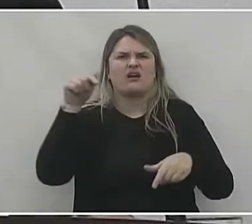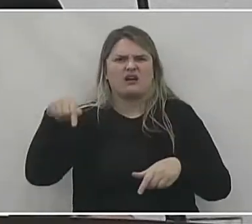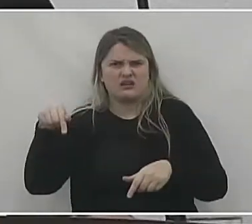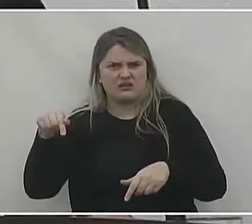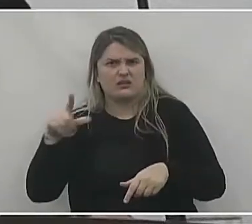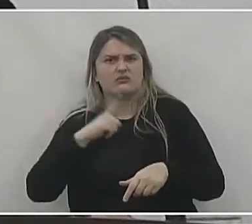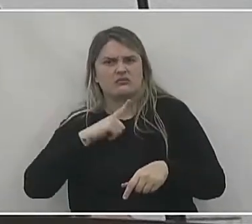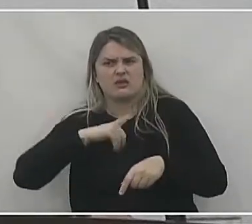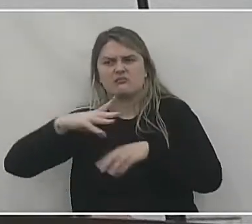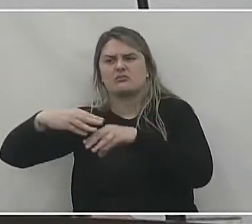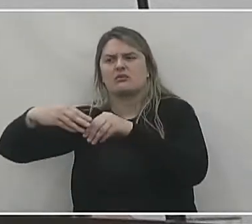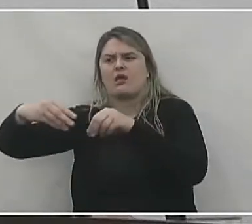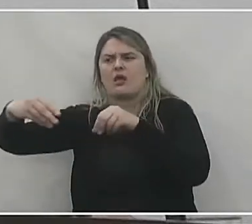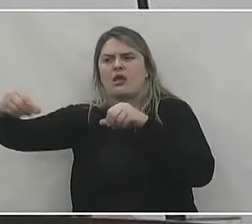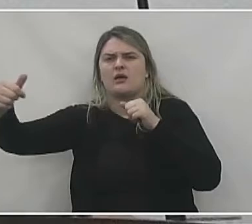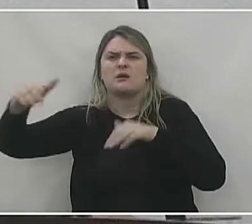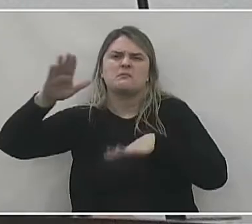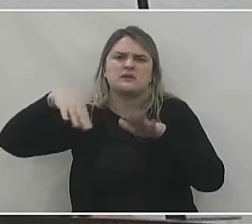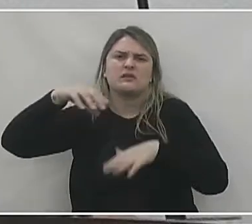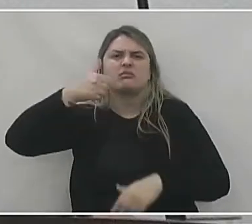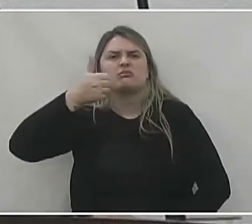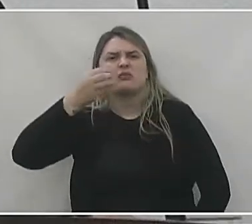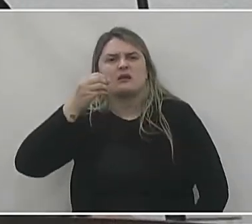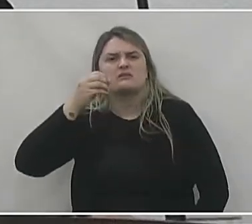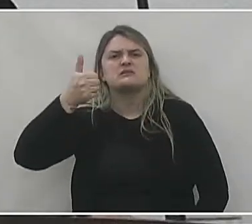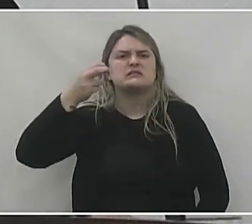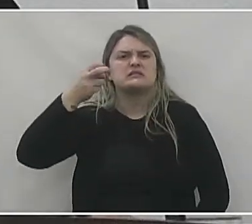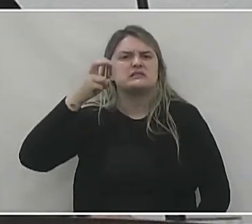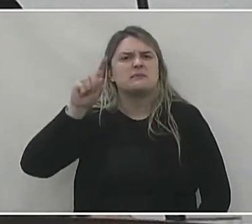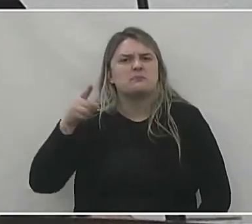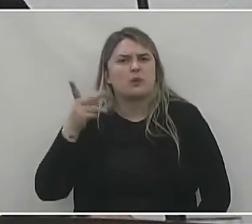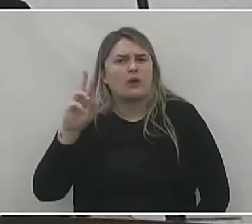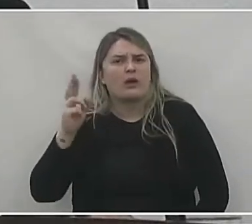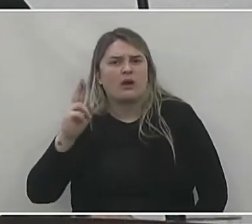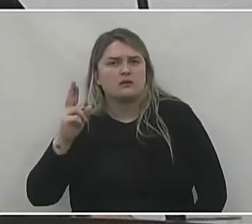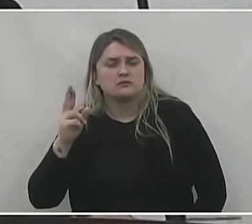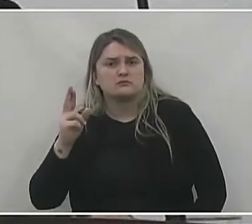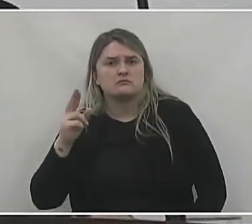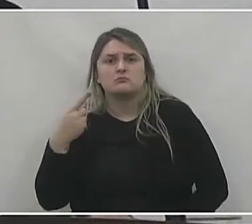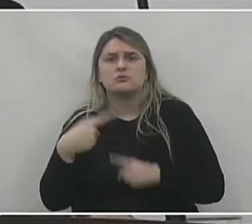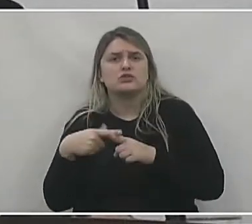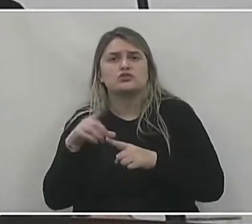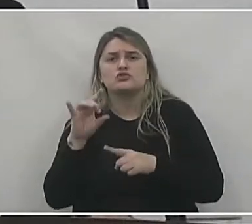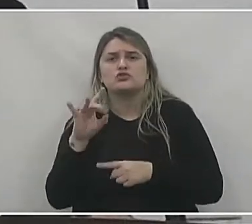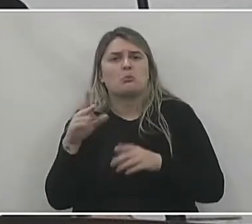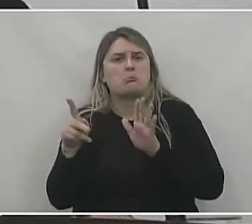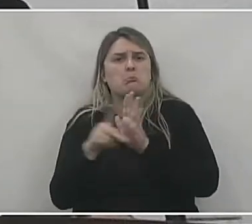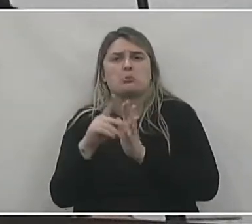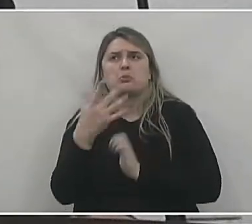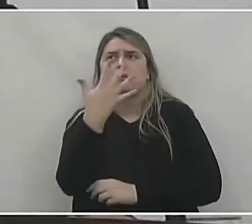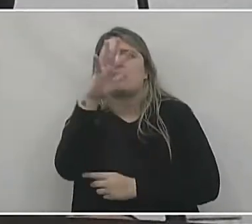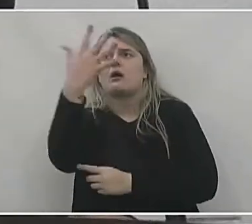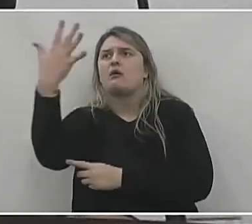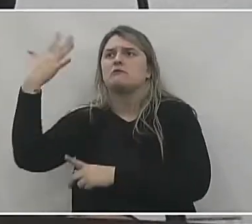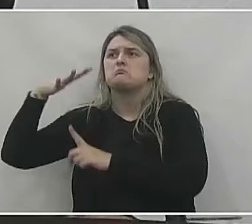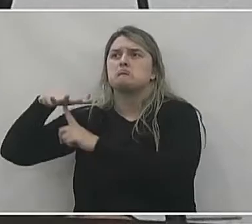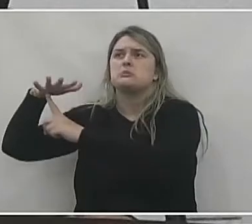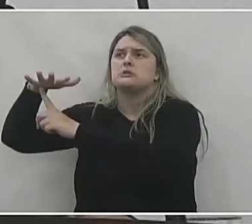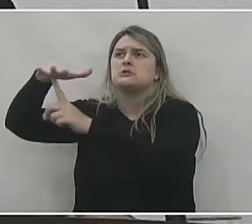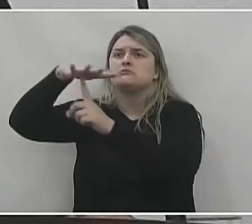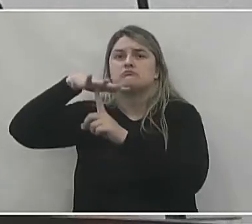tem áreas de terra que vale 10, 15 mil alqueire, porque é só mata.